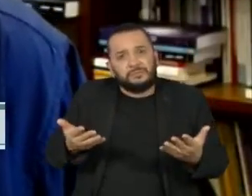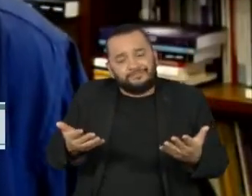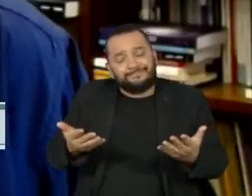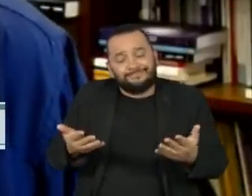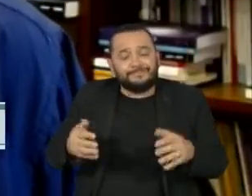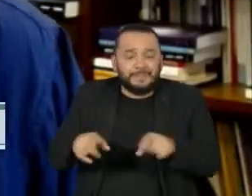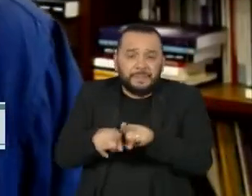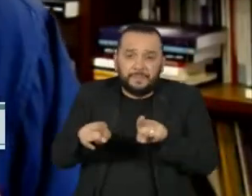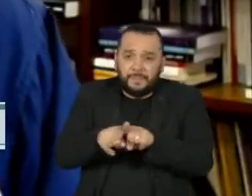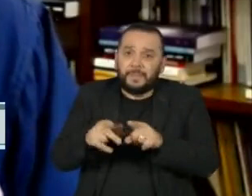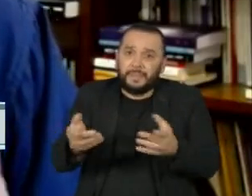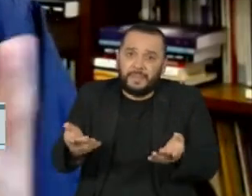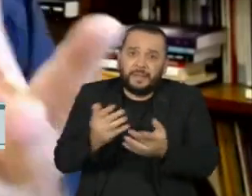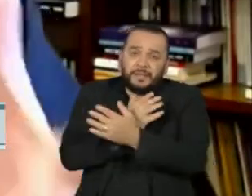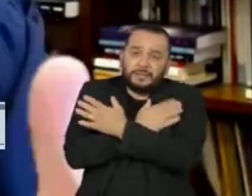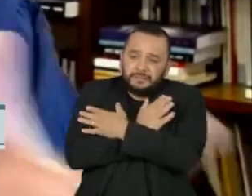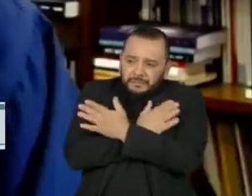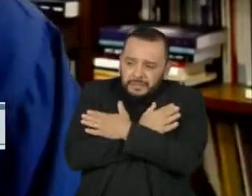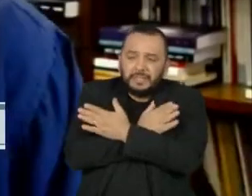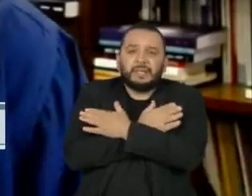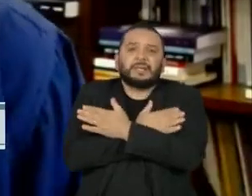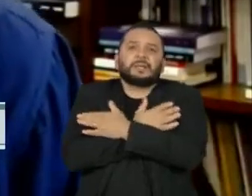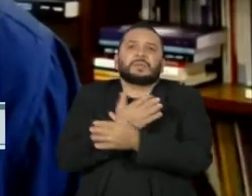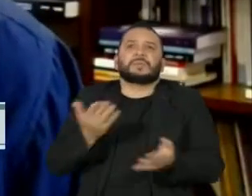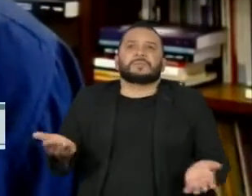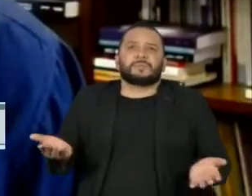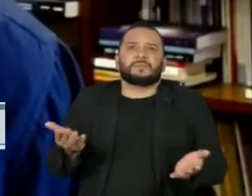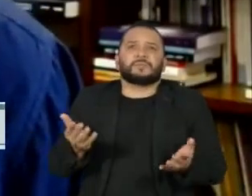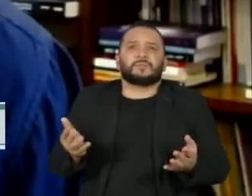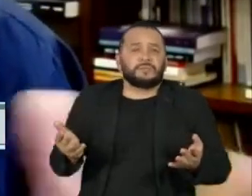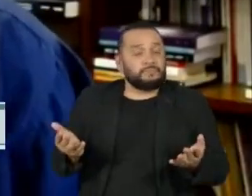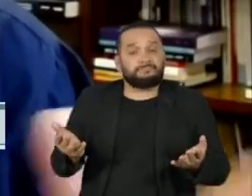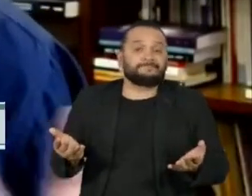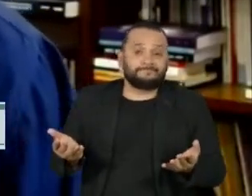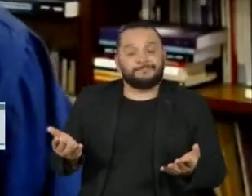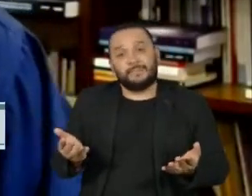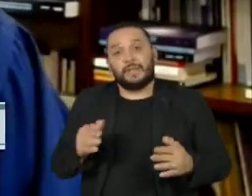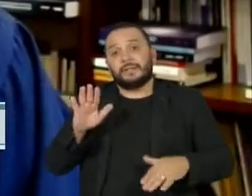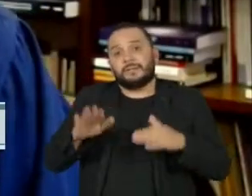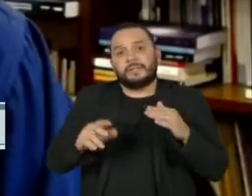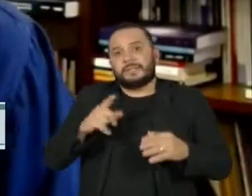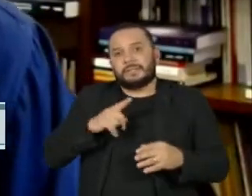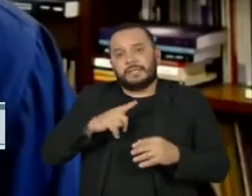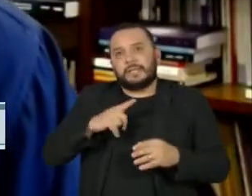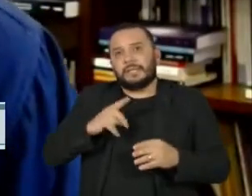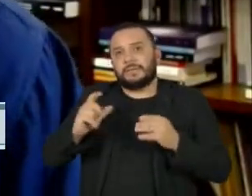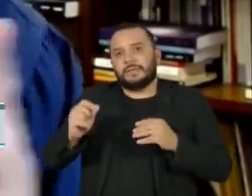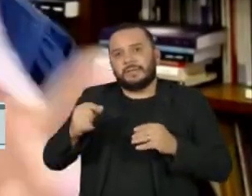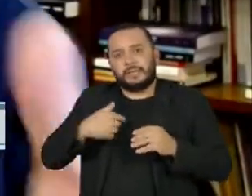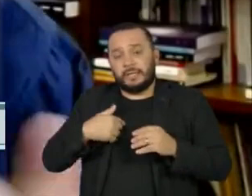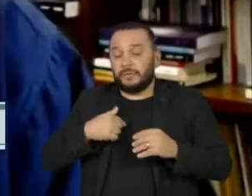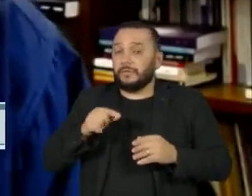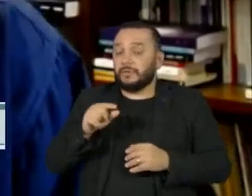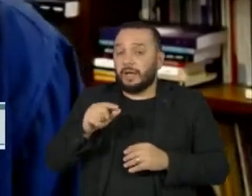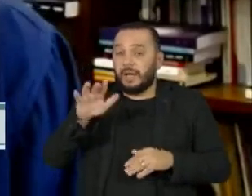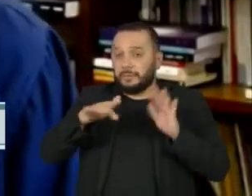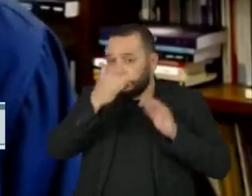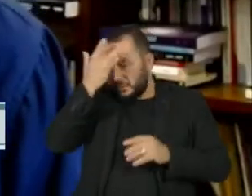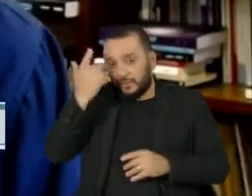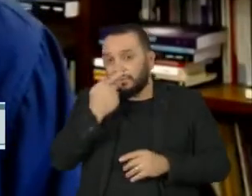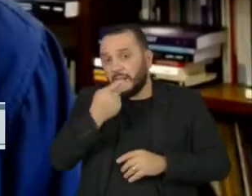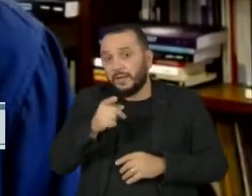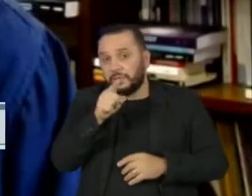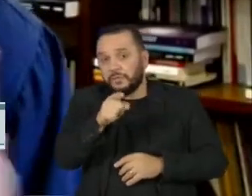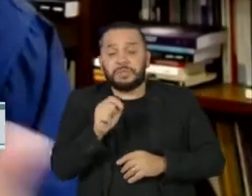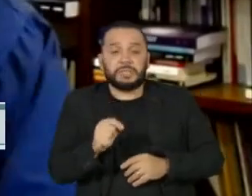desemprego, né? Então aí há toda uma exposição a um discurso moral, né, que vai dizer que você, por